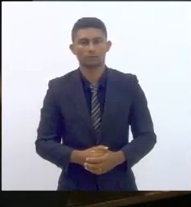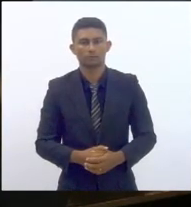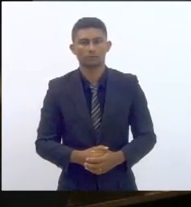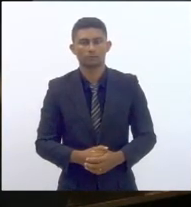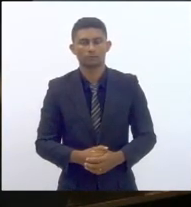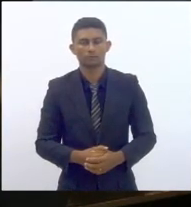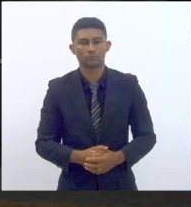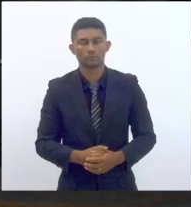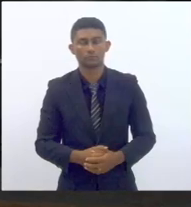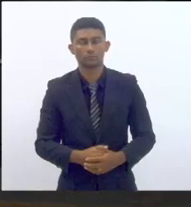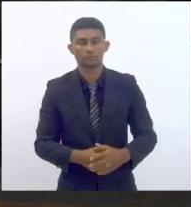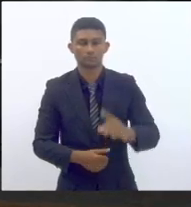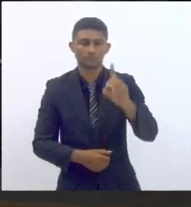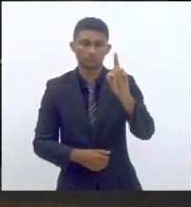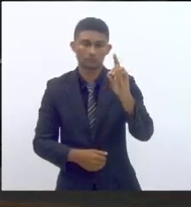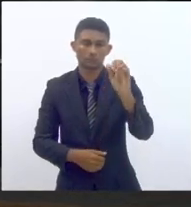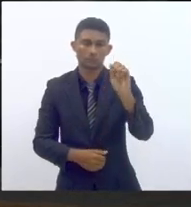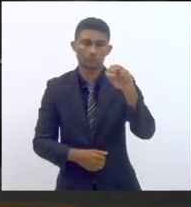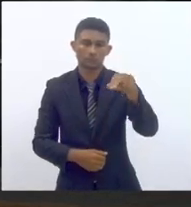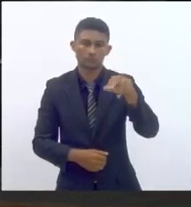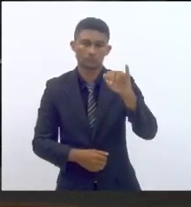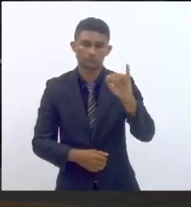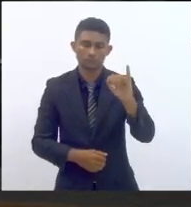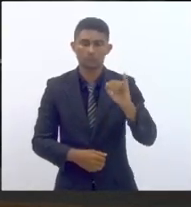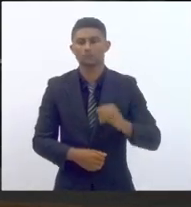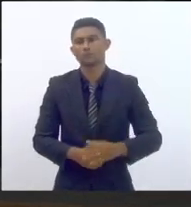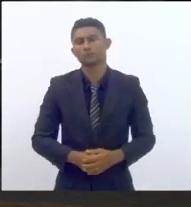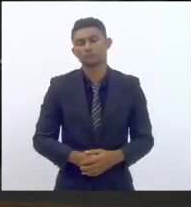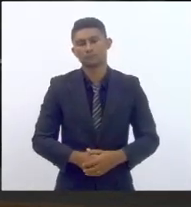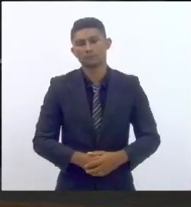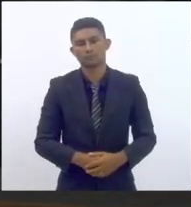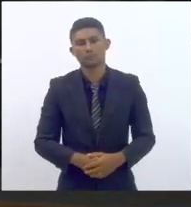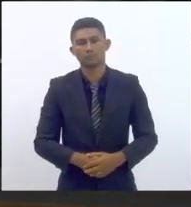Monteiro. Deputada Dani Monteiro.